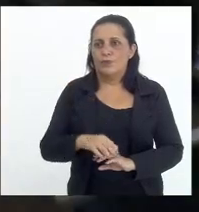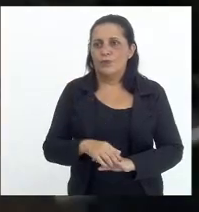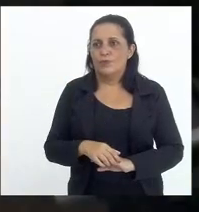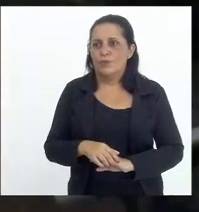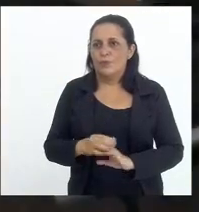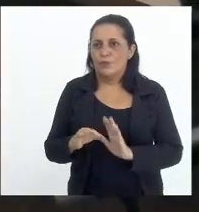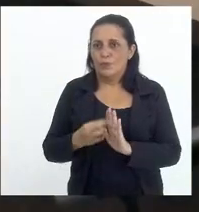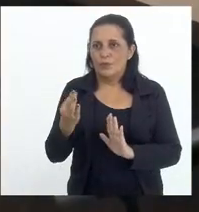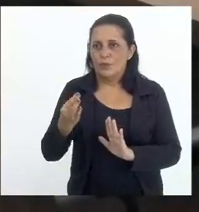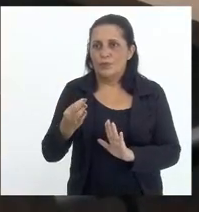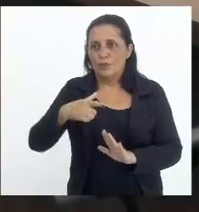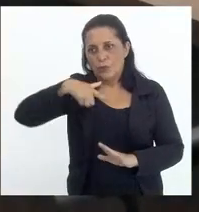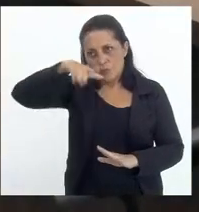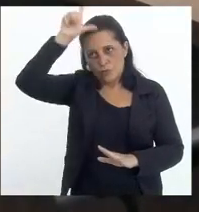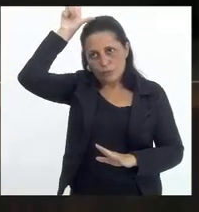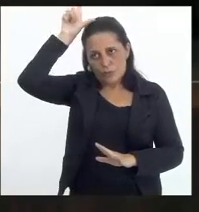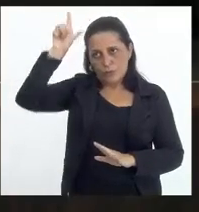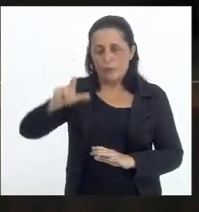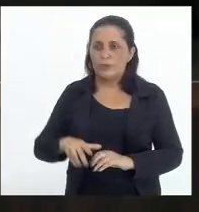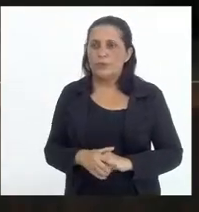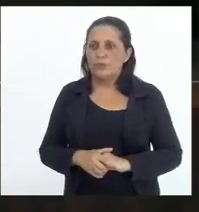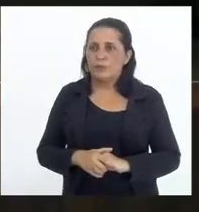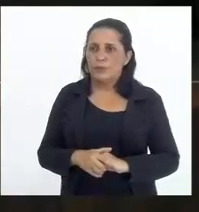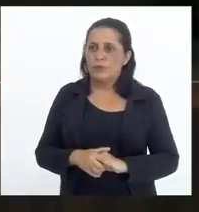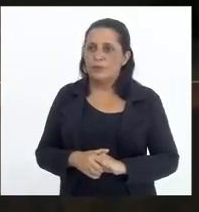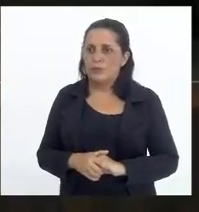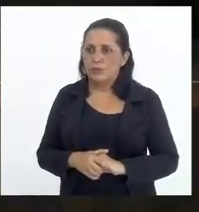lá, presidente? Por favor.